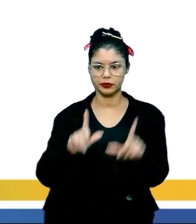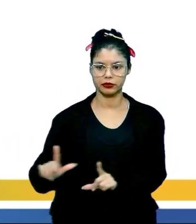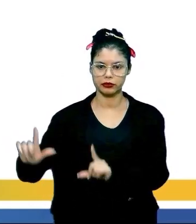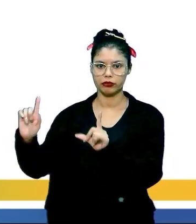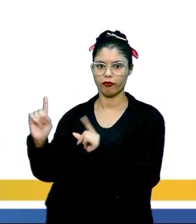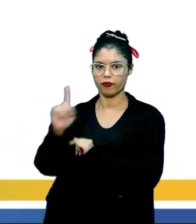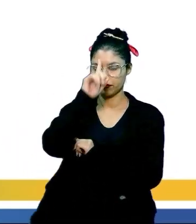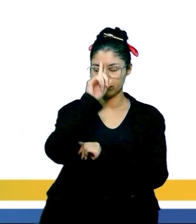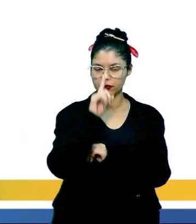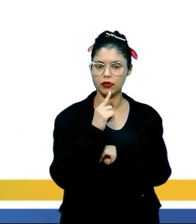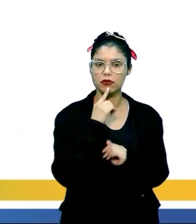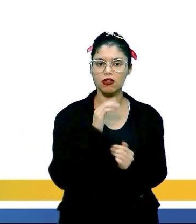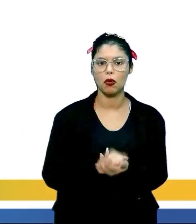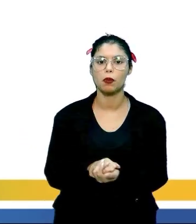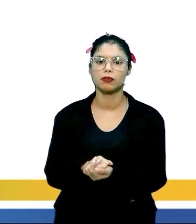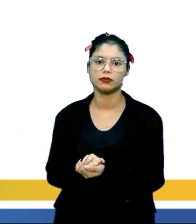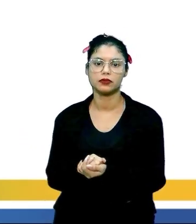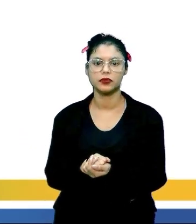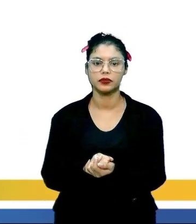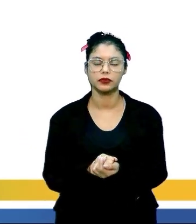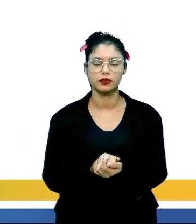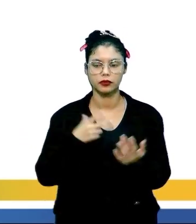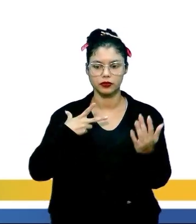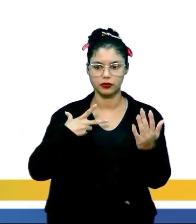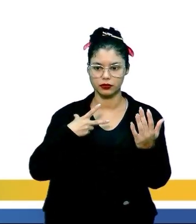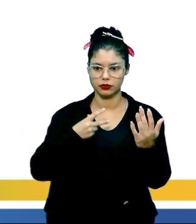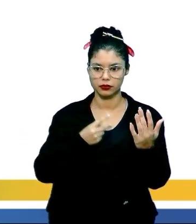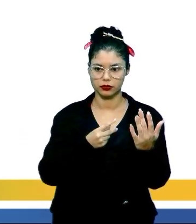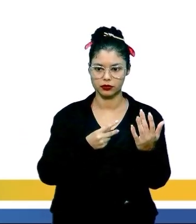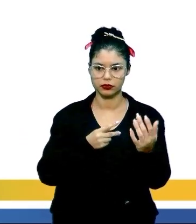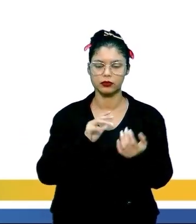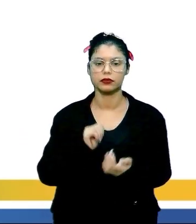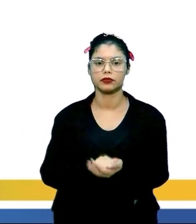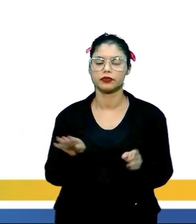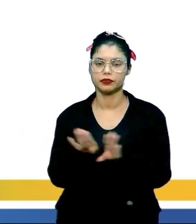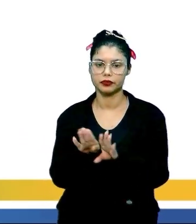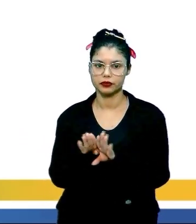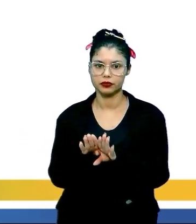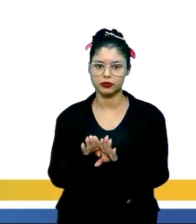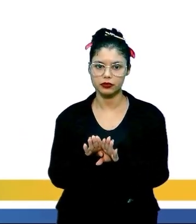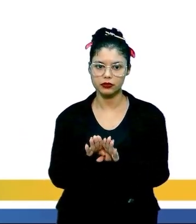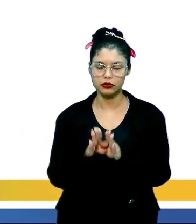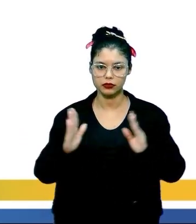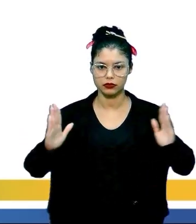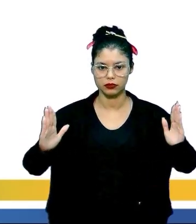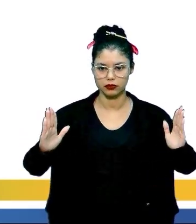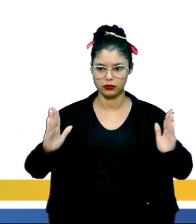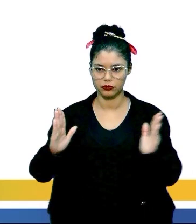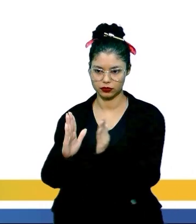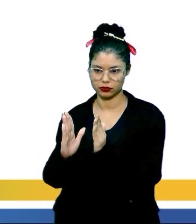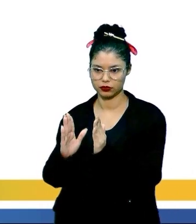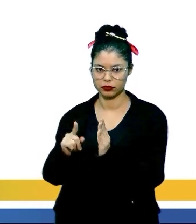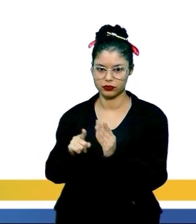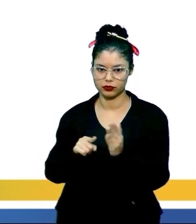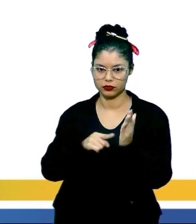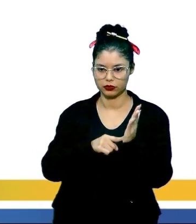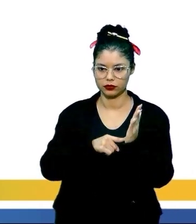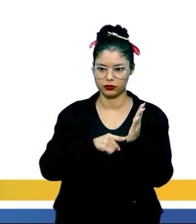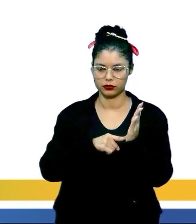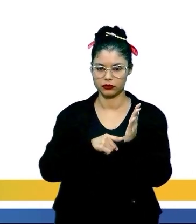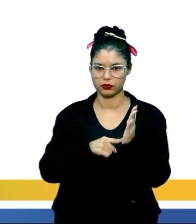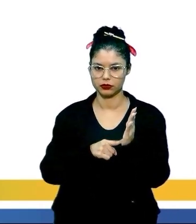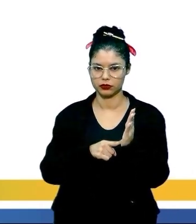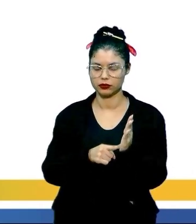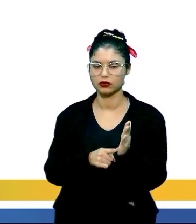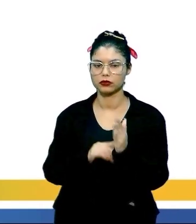acompanhando um experimento que é o êmbolo de uma seringa. Então, quando eu pego uma seringa e empurro o êmbolo dela para frente, eu vou